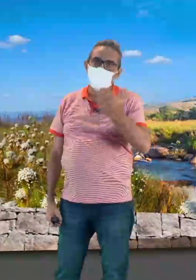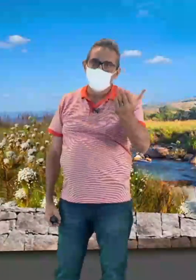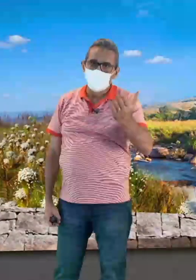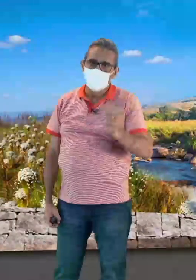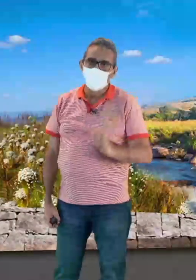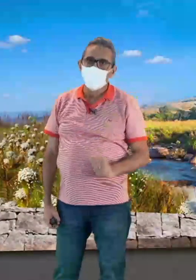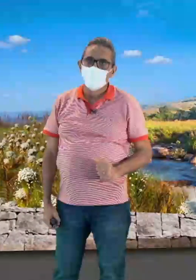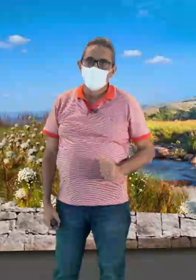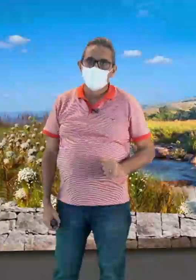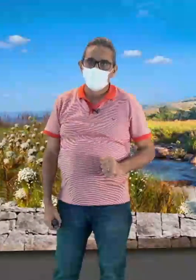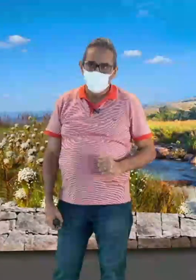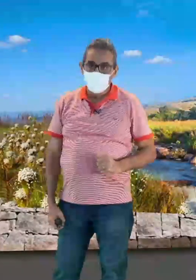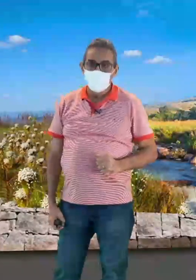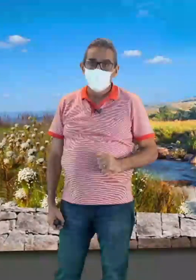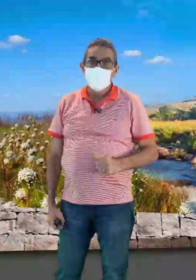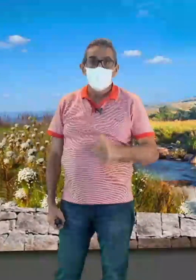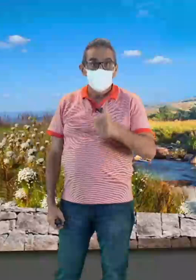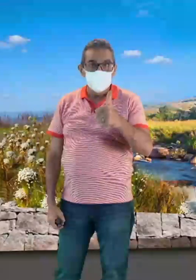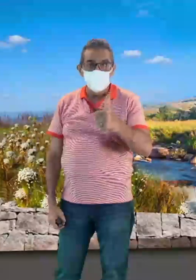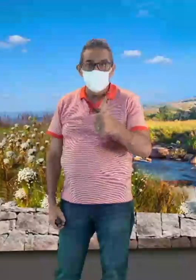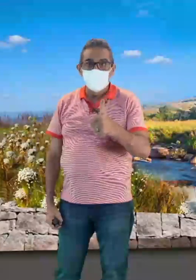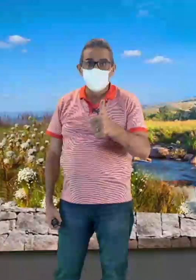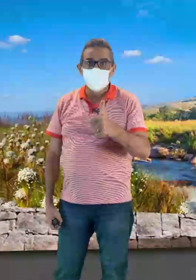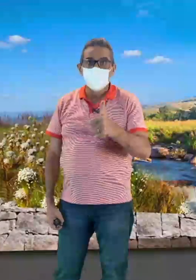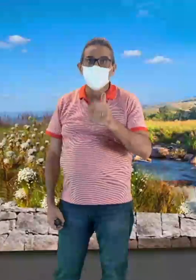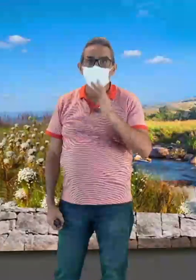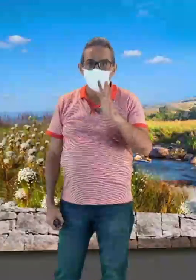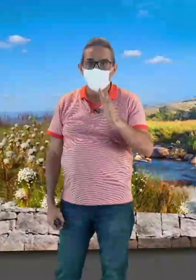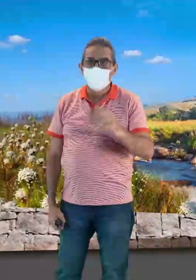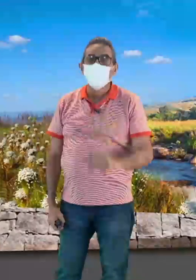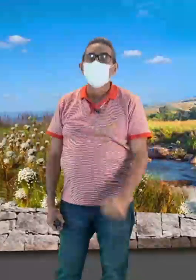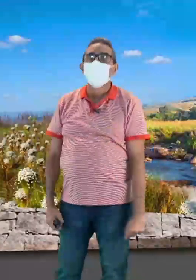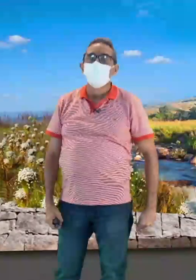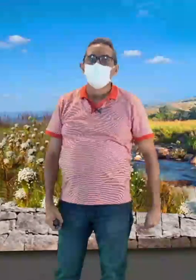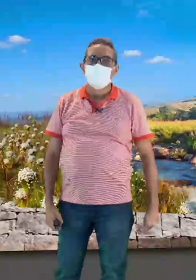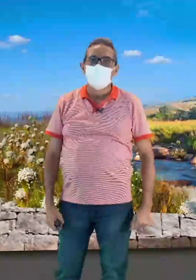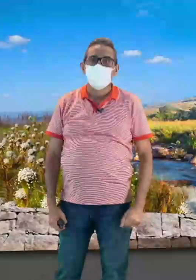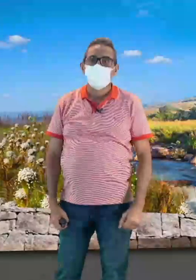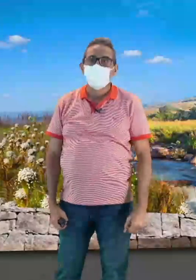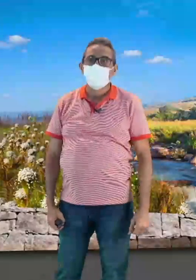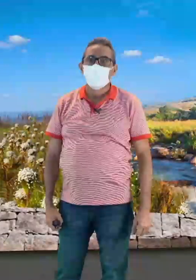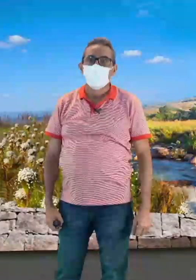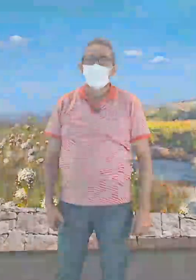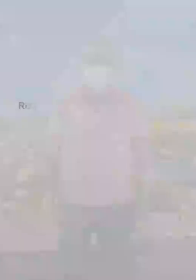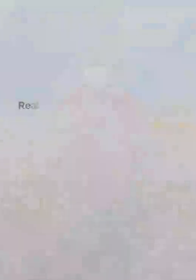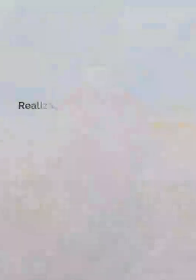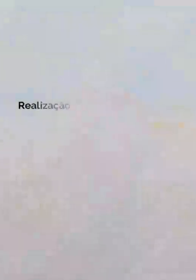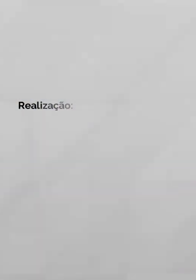mais população. Tudo bem? Muito obrigado. Tudo de bom. Tchau, tchau.